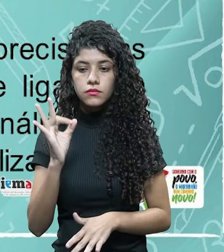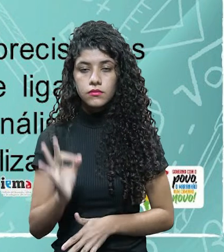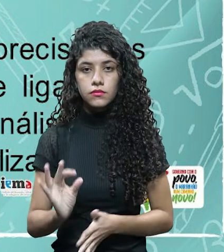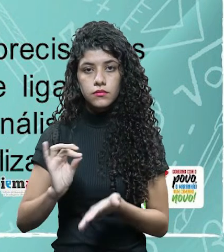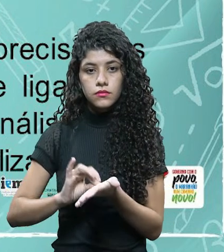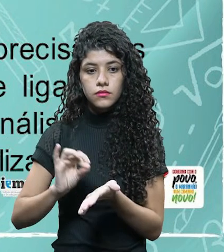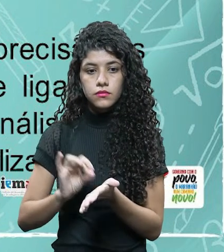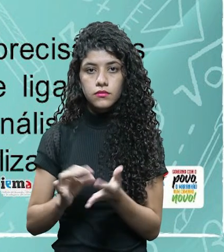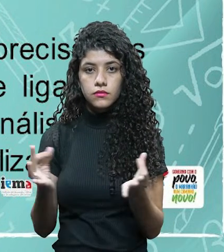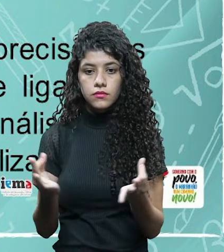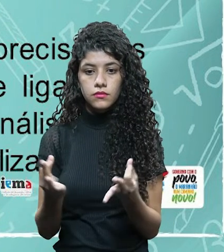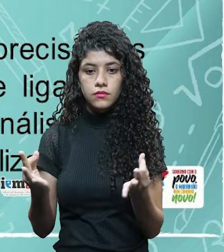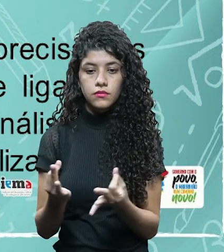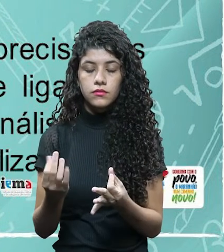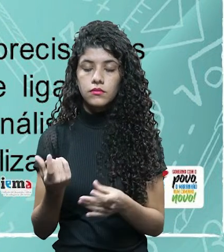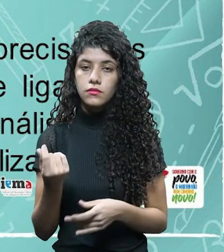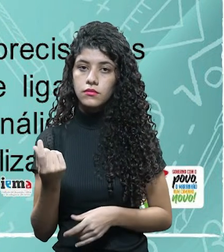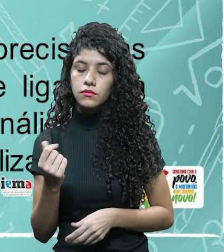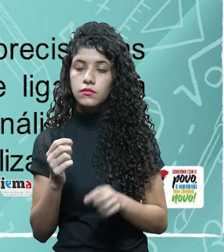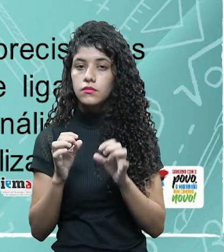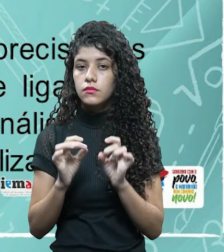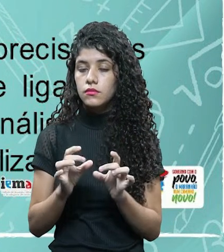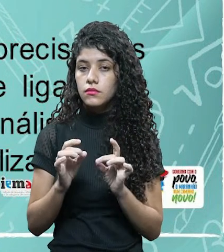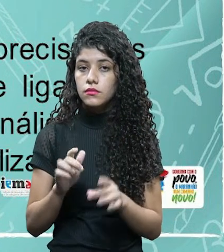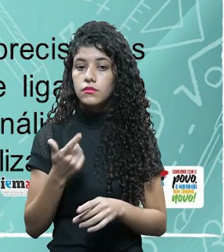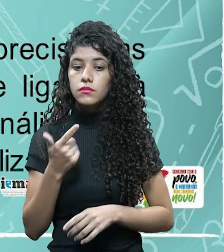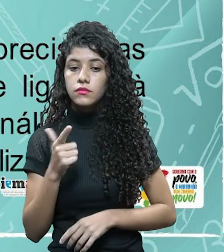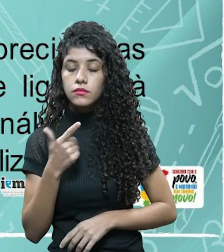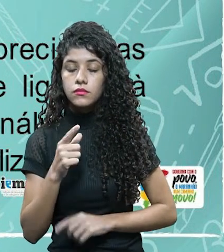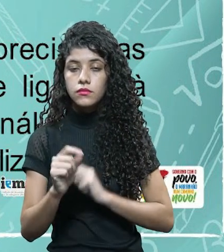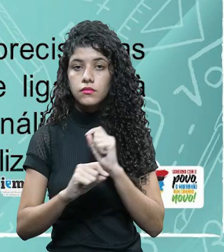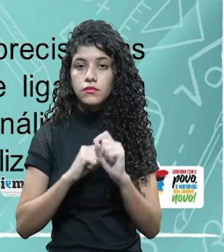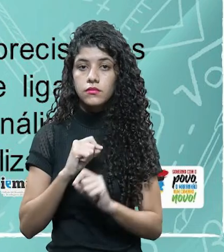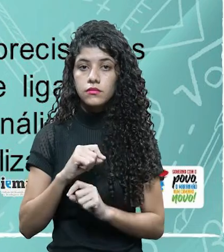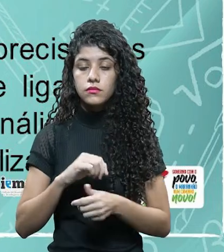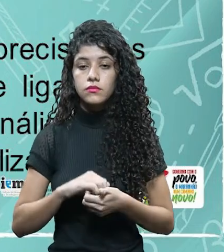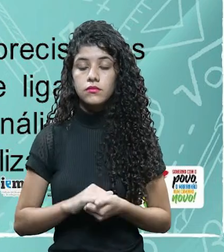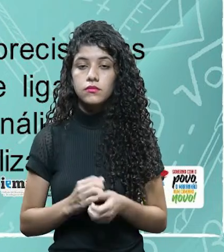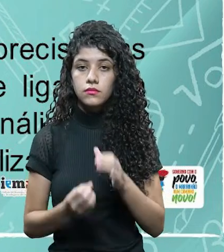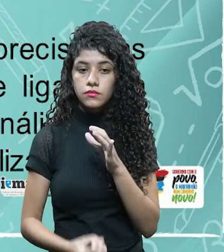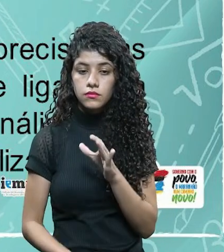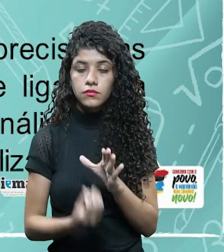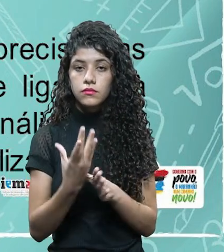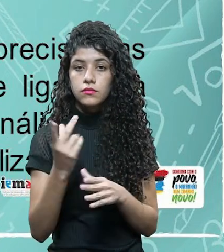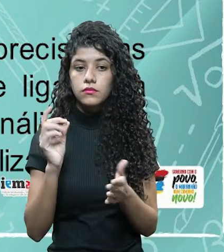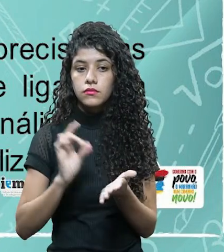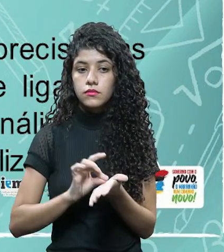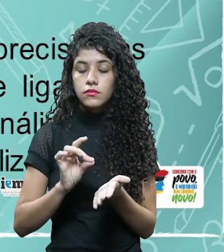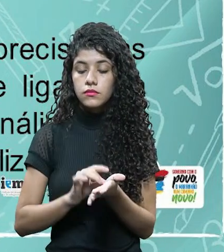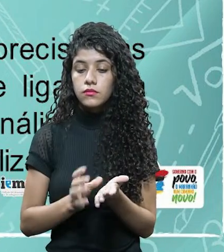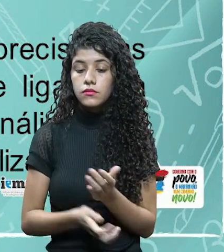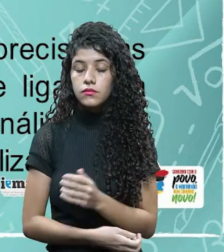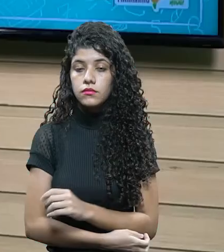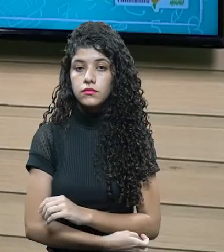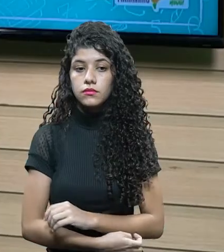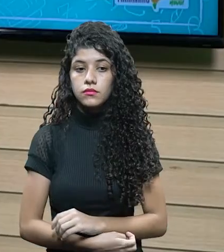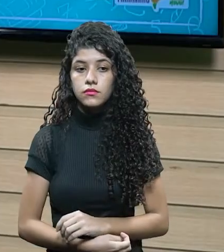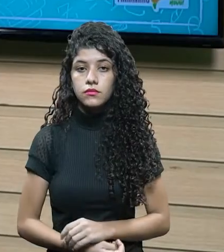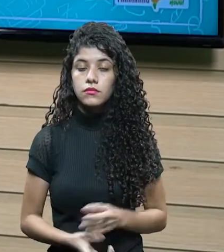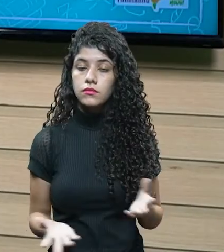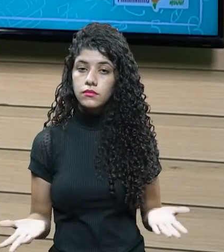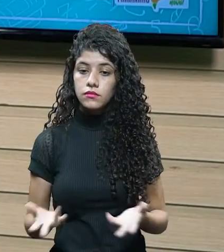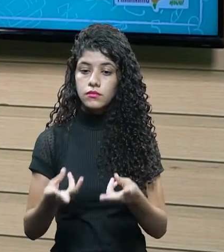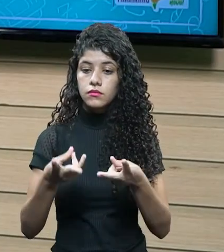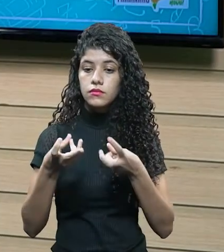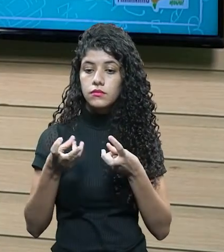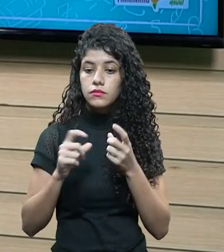exatidão e precisão as despesas e custos, que não estão diretamente ligados à produção em si. Então,